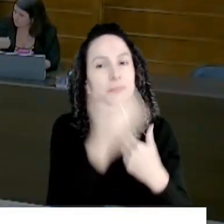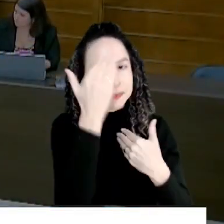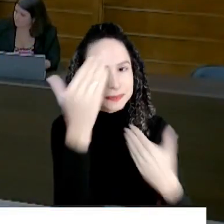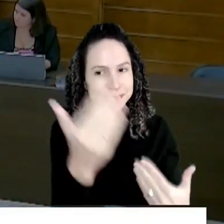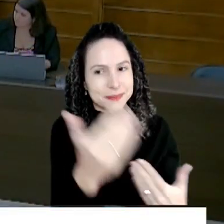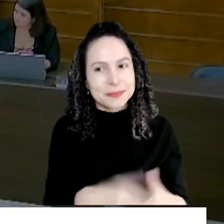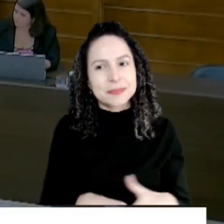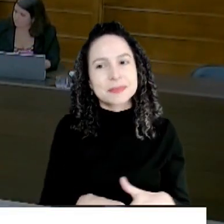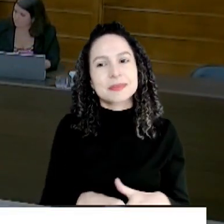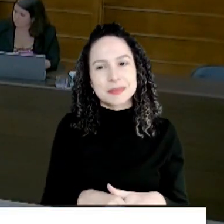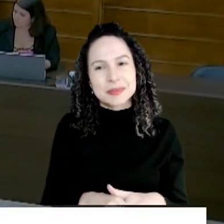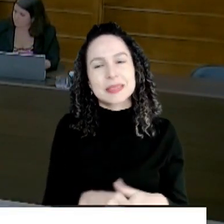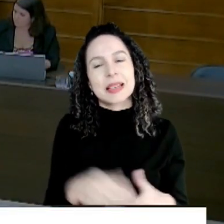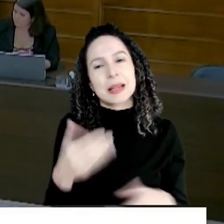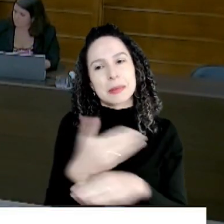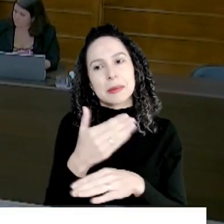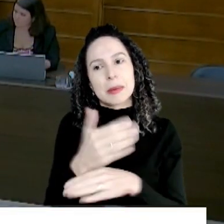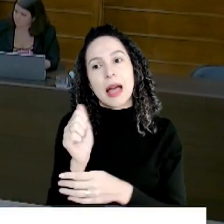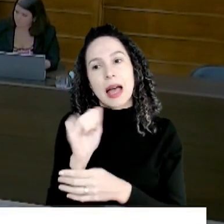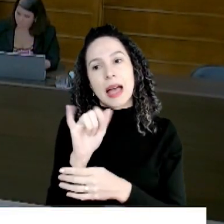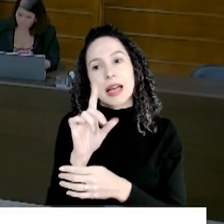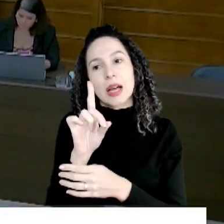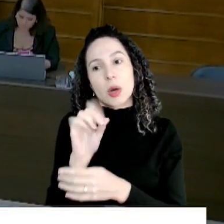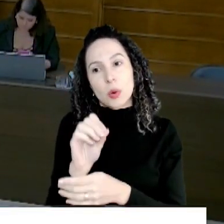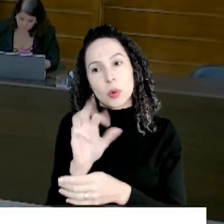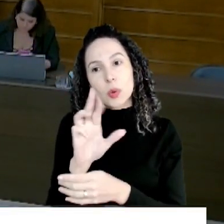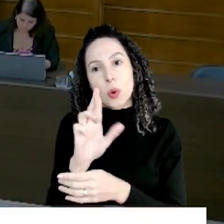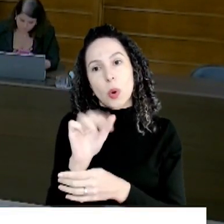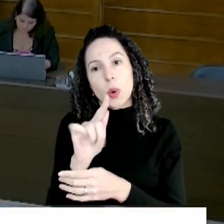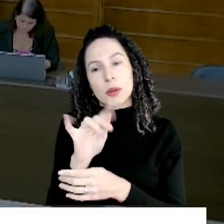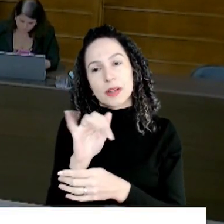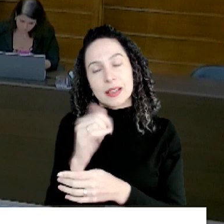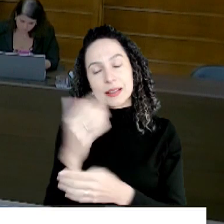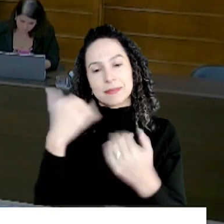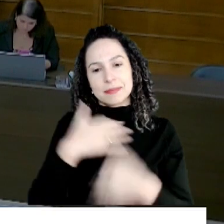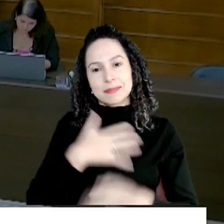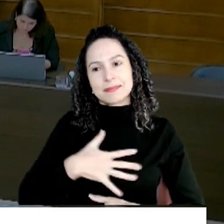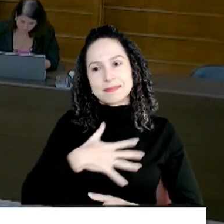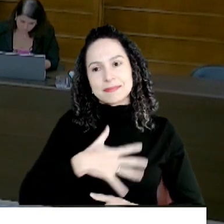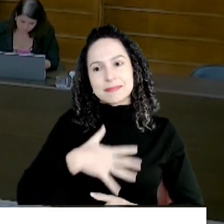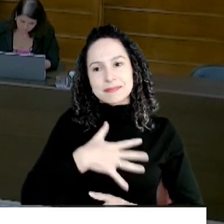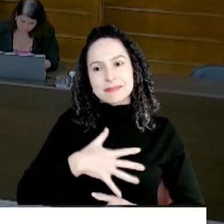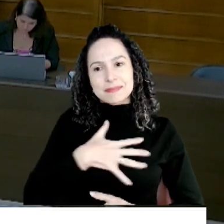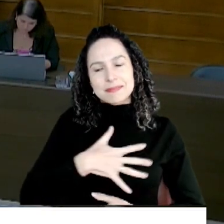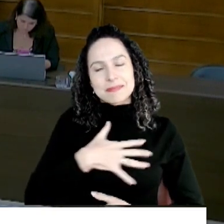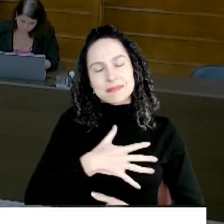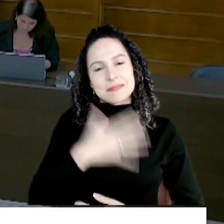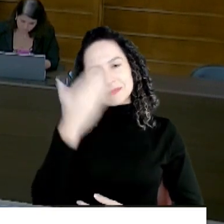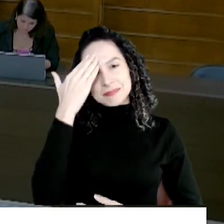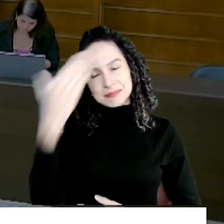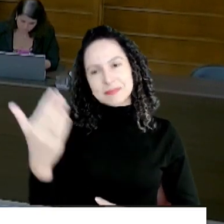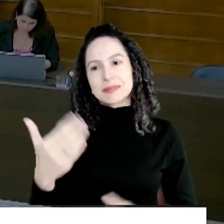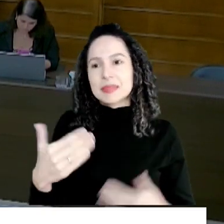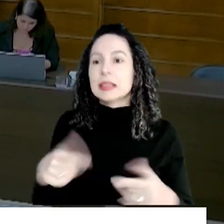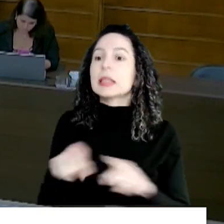Agradeço a presença do Aildo Rodrigues, para nós é uma honra recebê-lo, conte sempre conosco, e também do